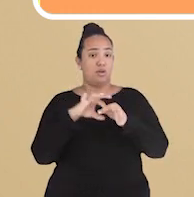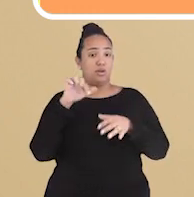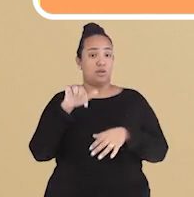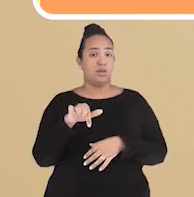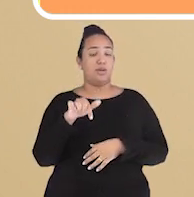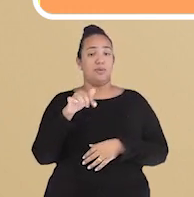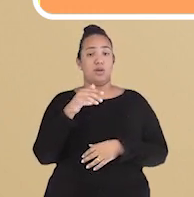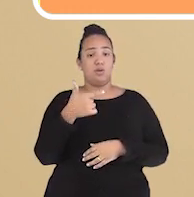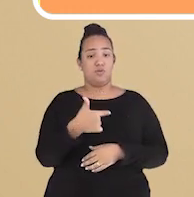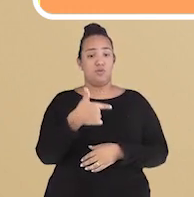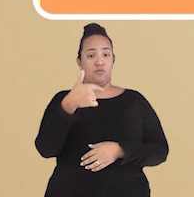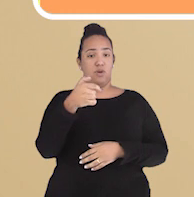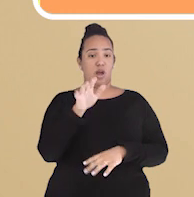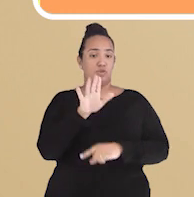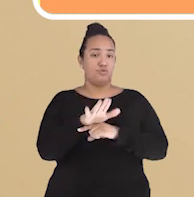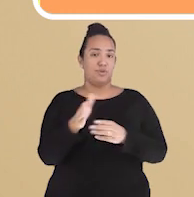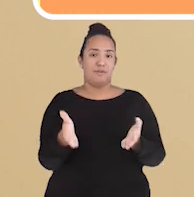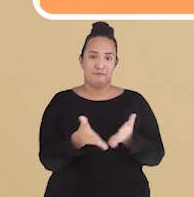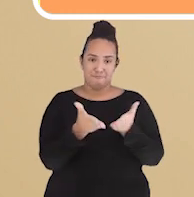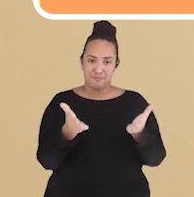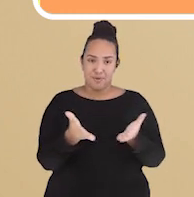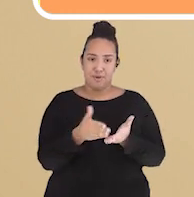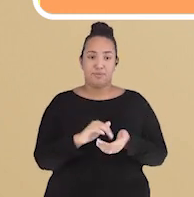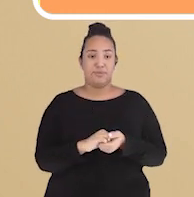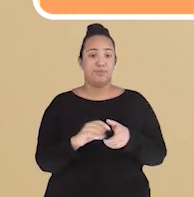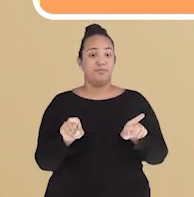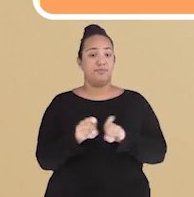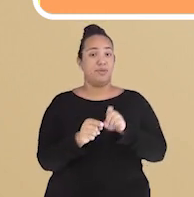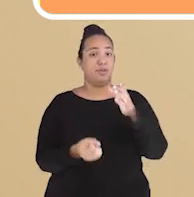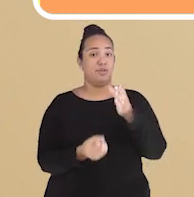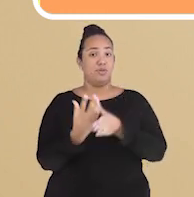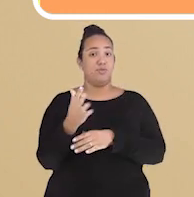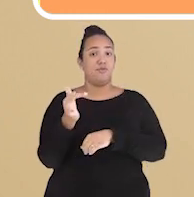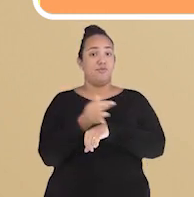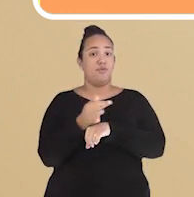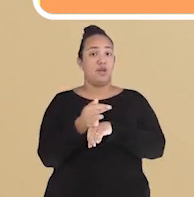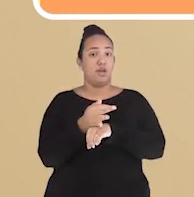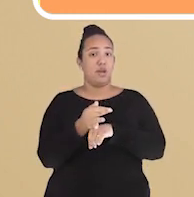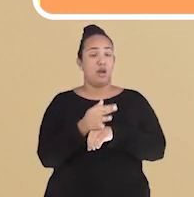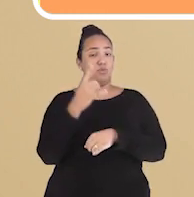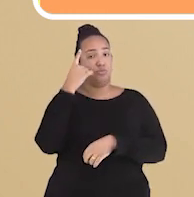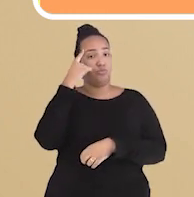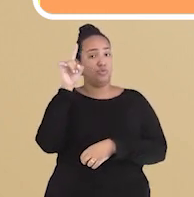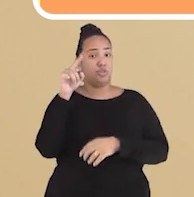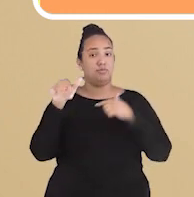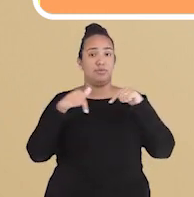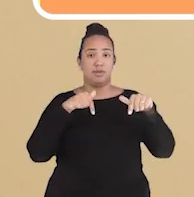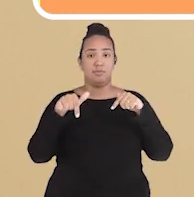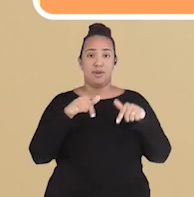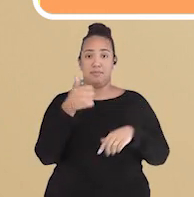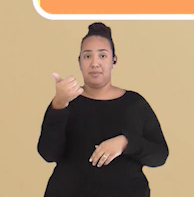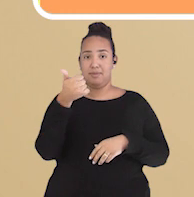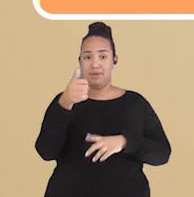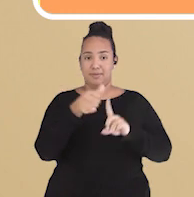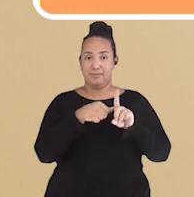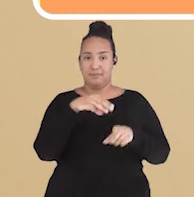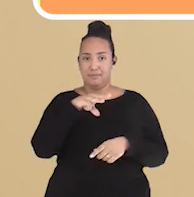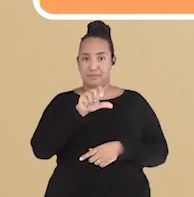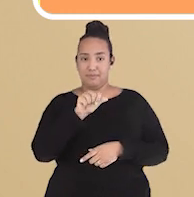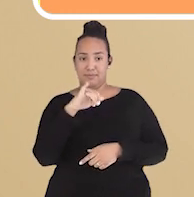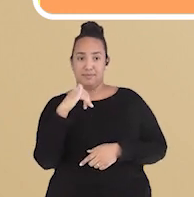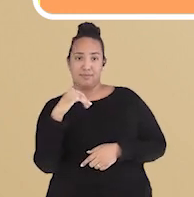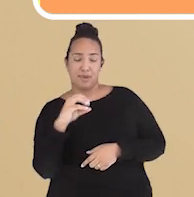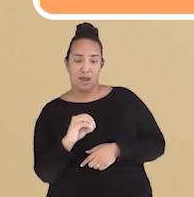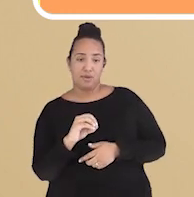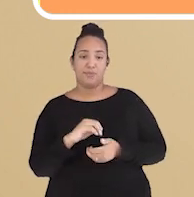e pai dos trabalhadores. Ele também criou o feriado do Dia do Trabalho, dia 1º de maio, e fazia várias cerimônias